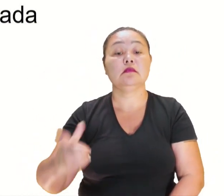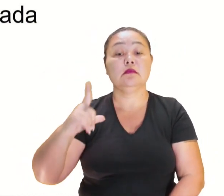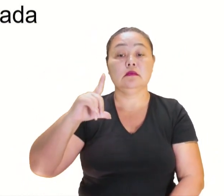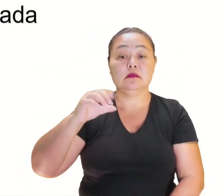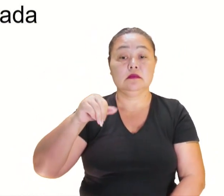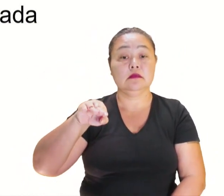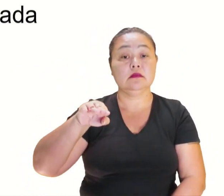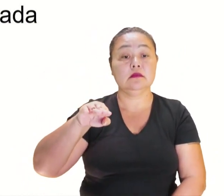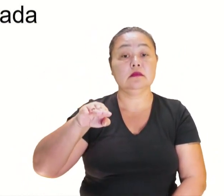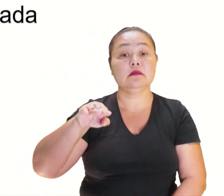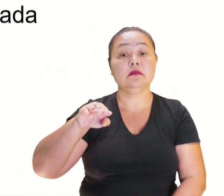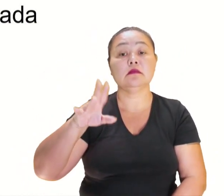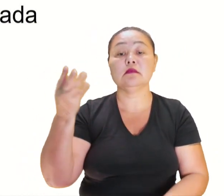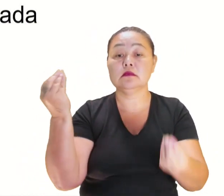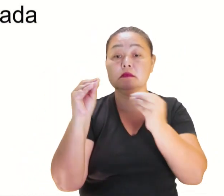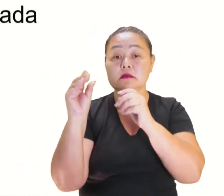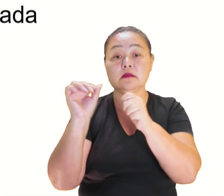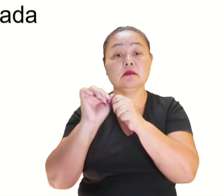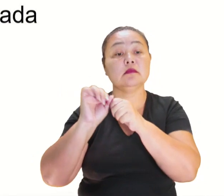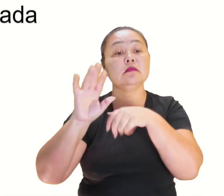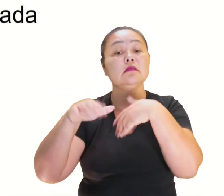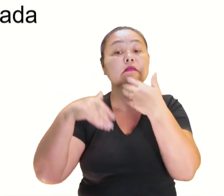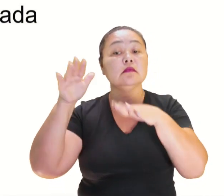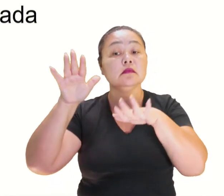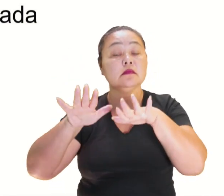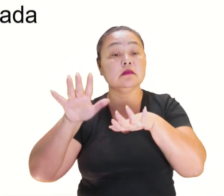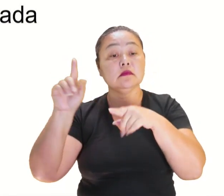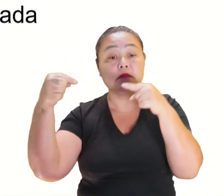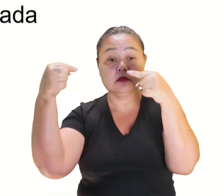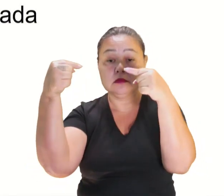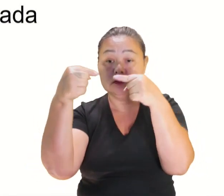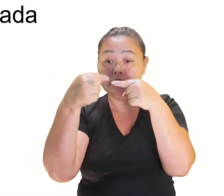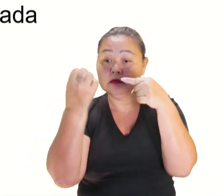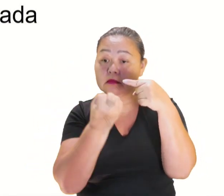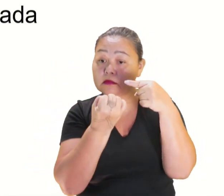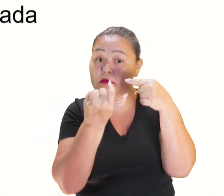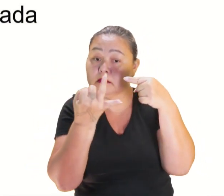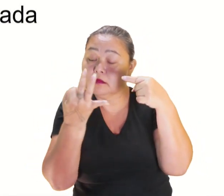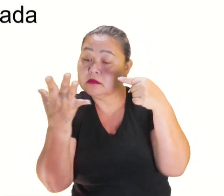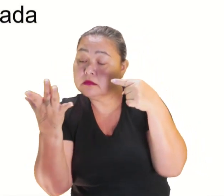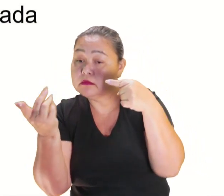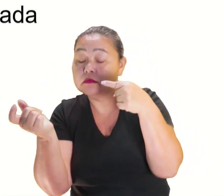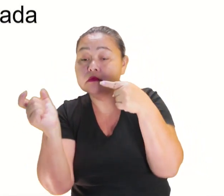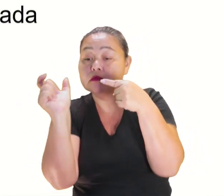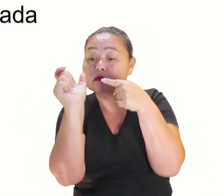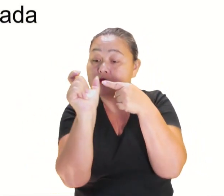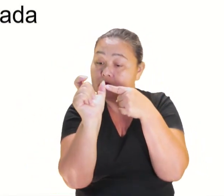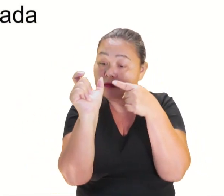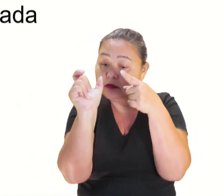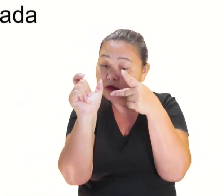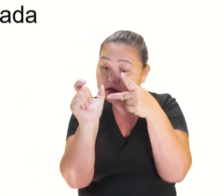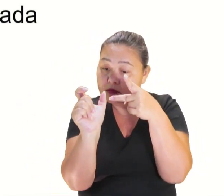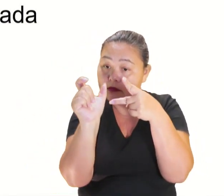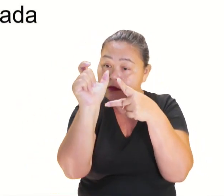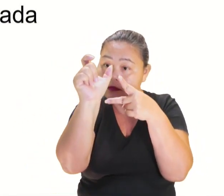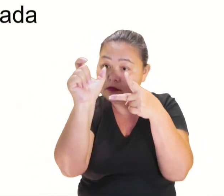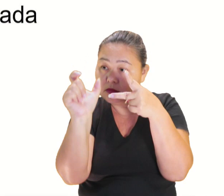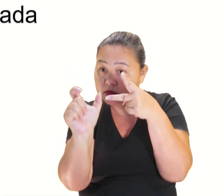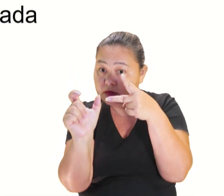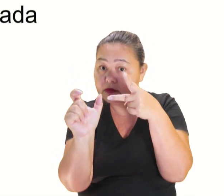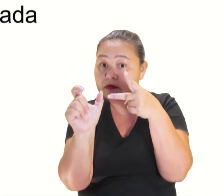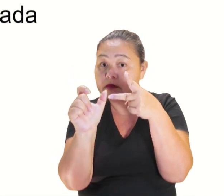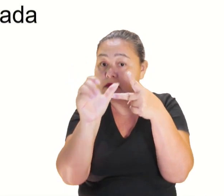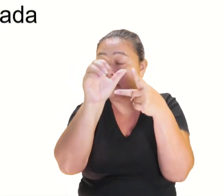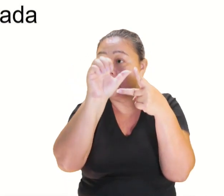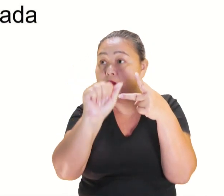expressões algébricas serão classificadas de acordo com a quantidade de